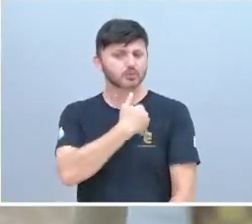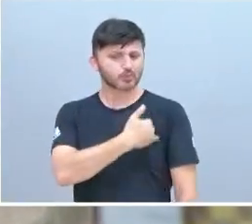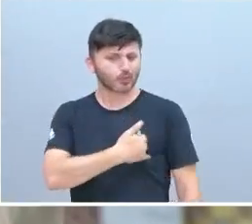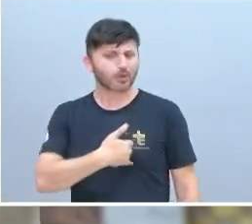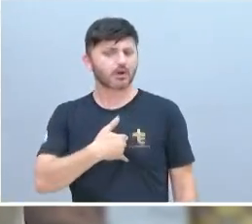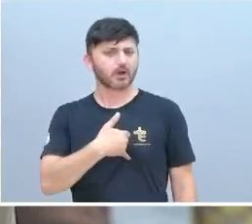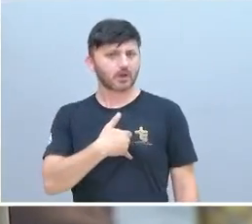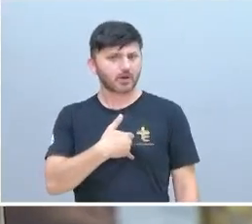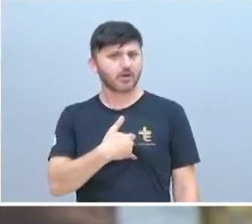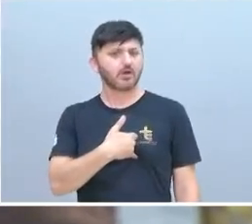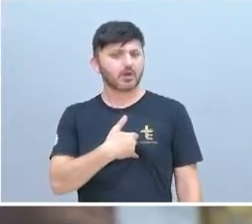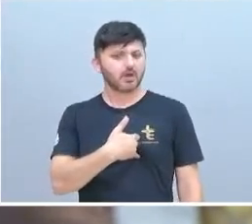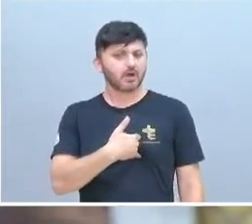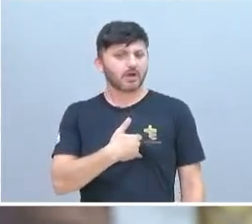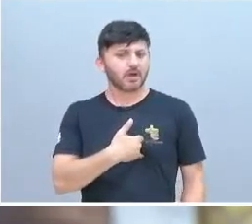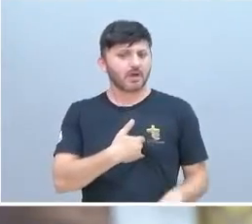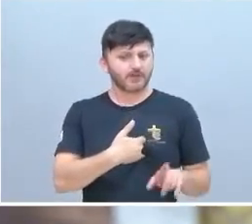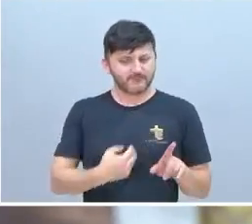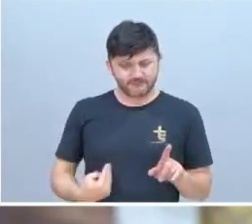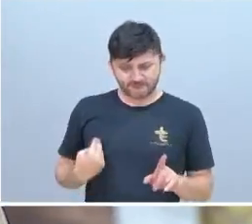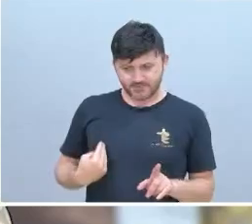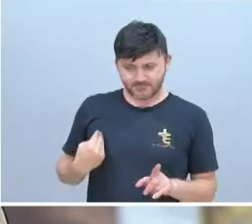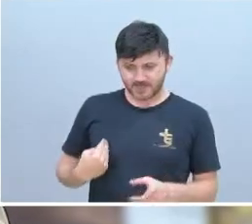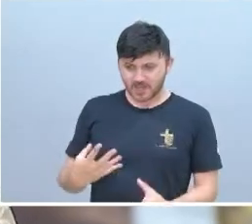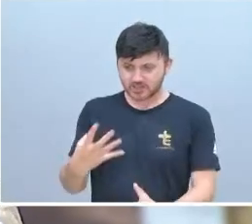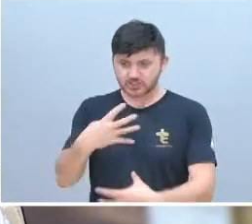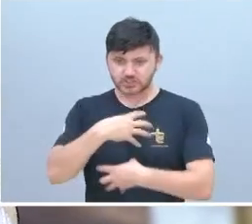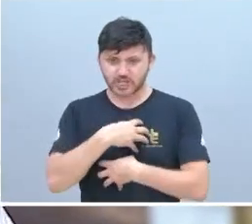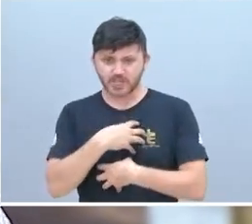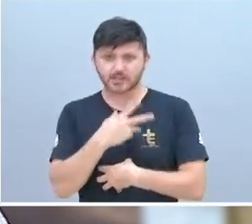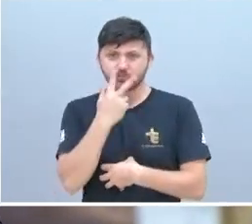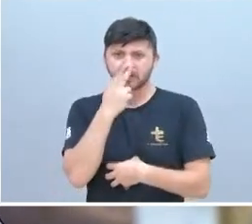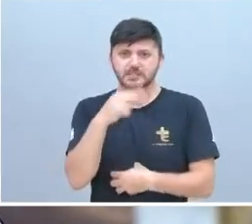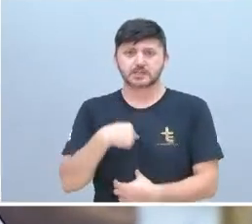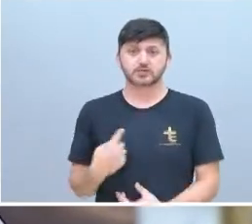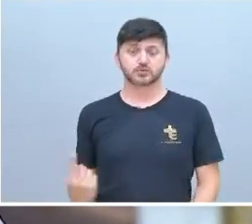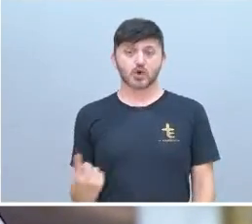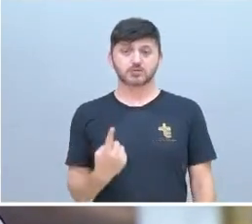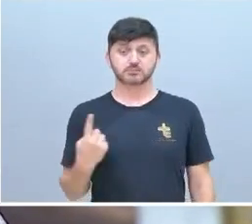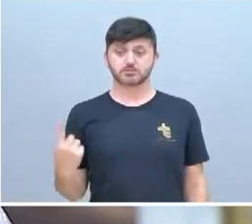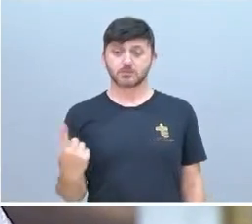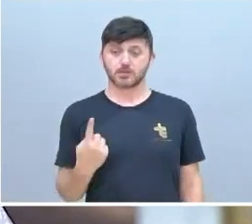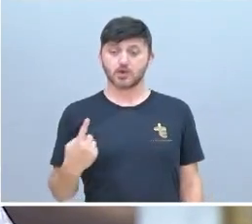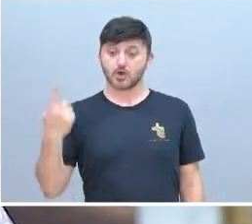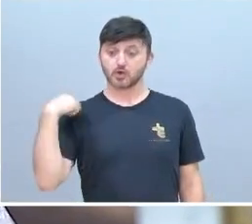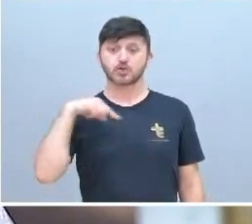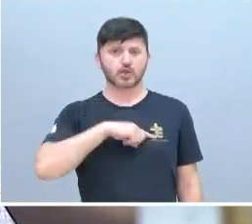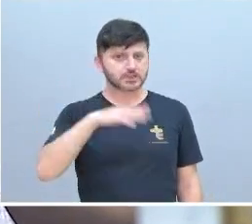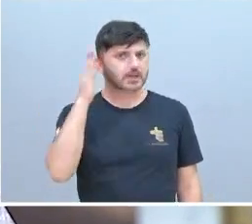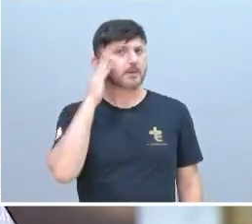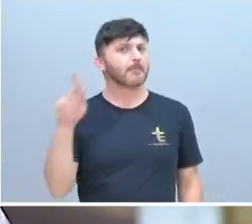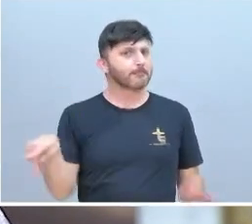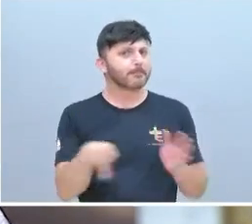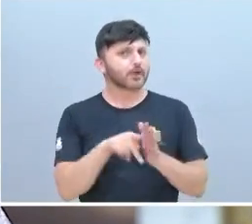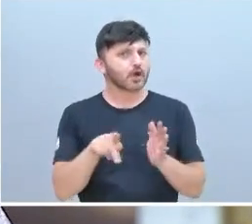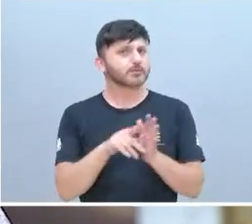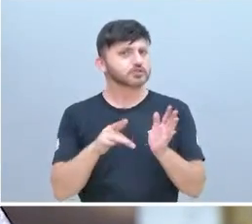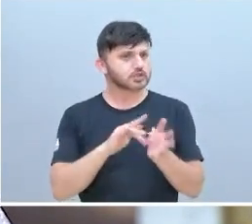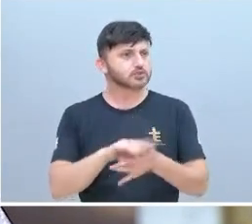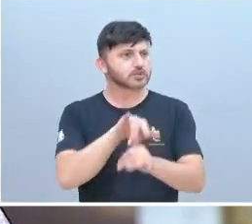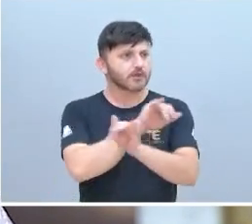que vivia daquela forma tão austera, nós sabemos da própria boca de